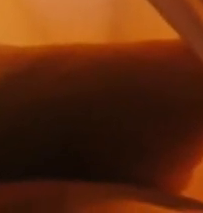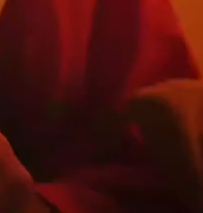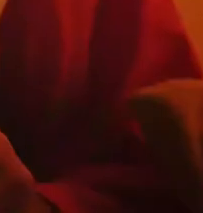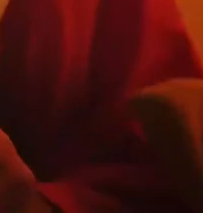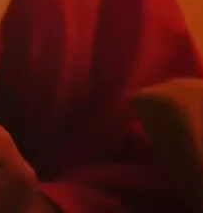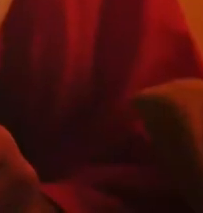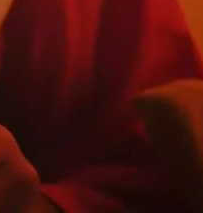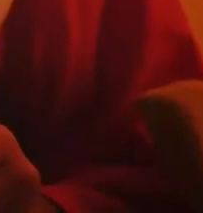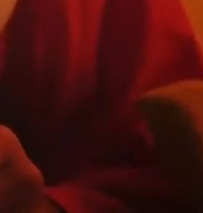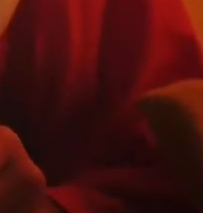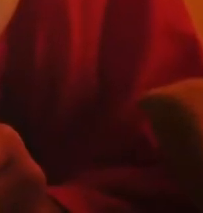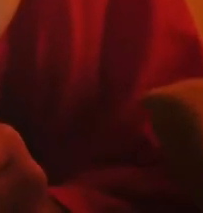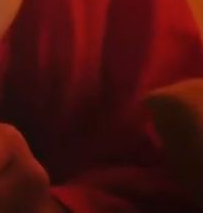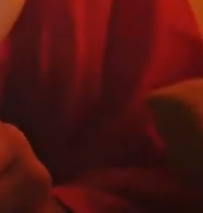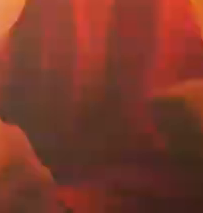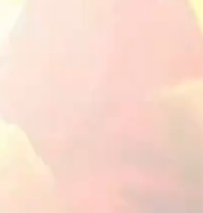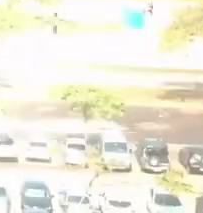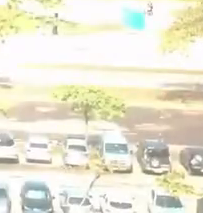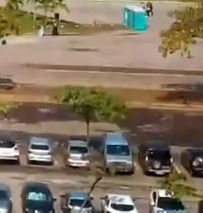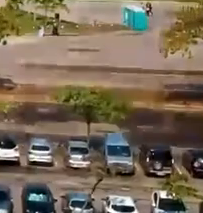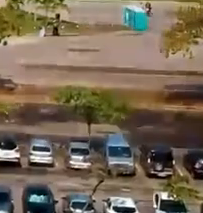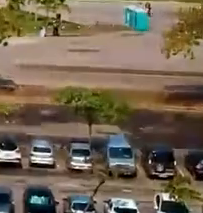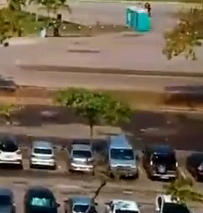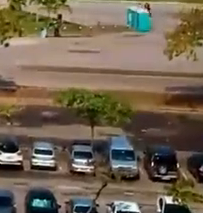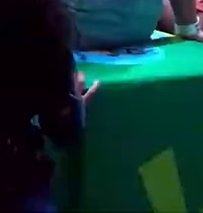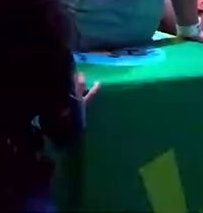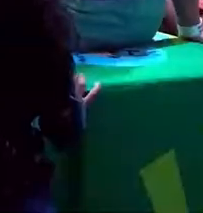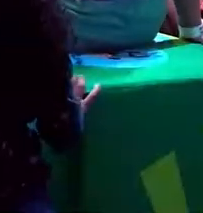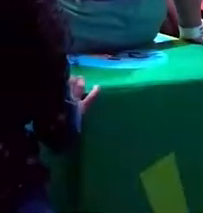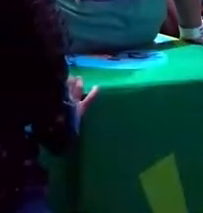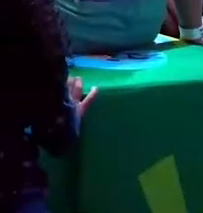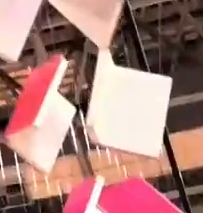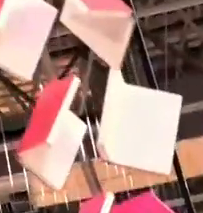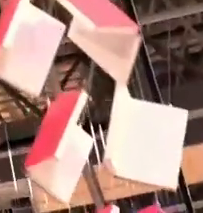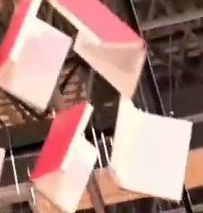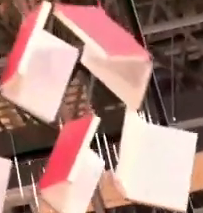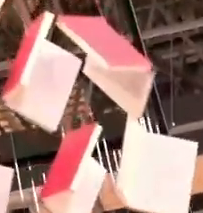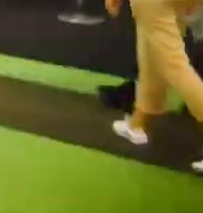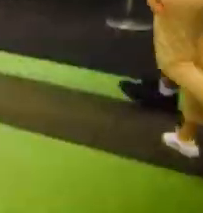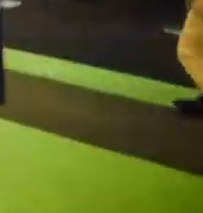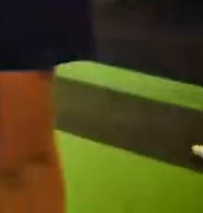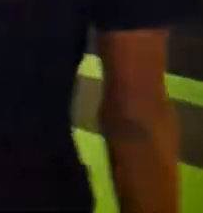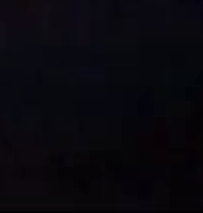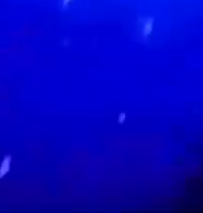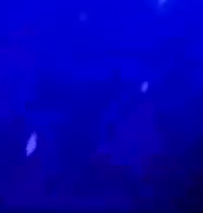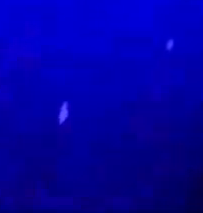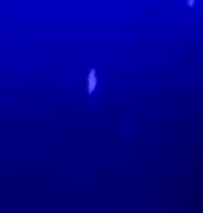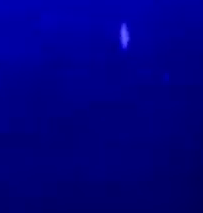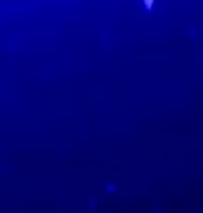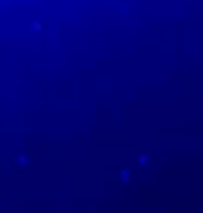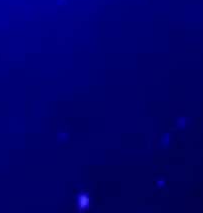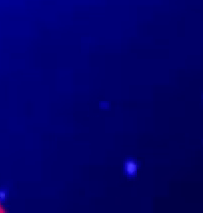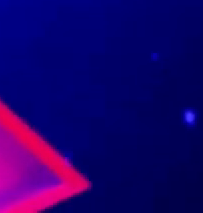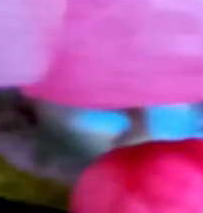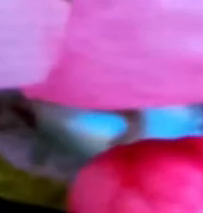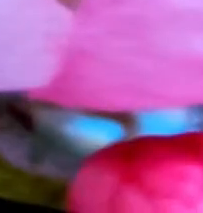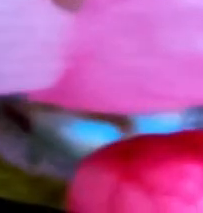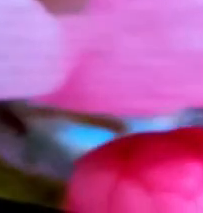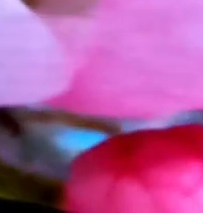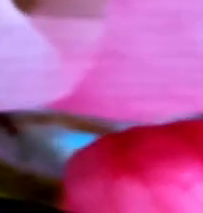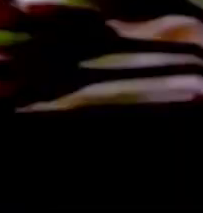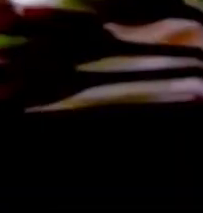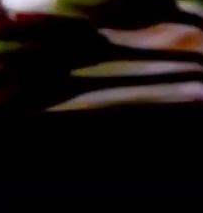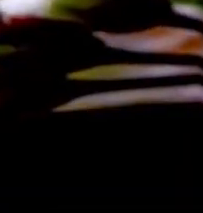diferentes de uma mesma aventura e esse Grande Encontro de narrativas e de momentos inesquecíveis está chegando